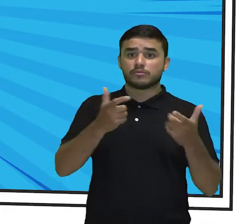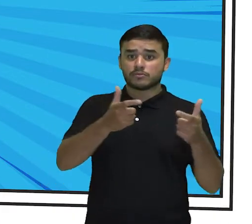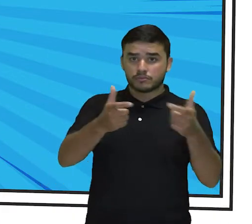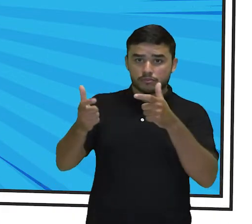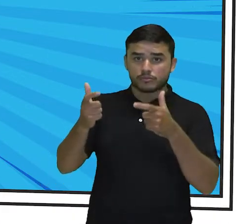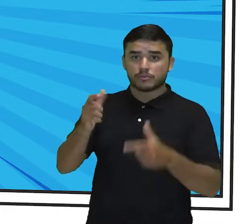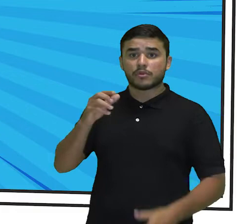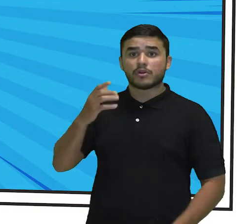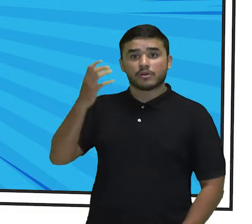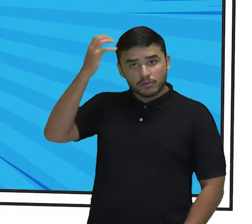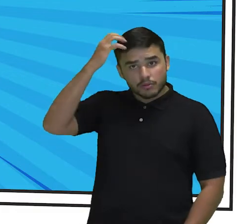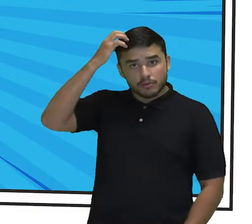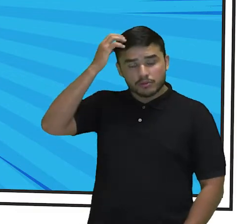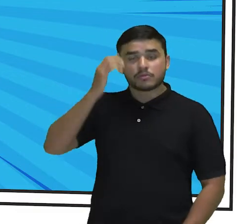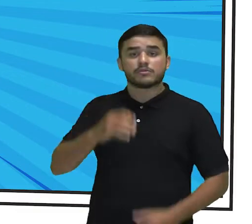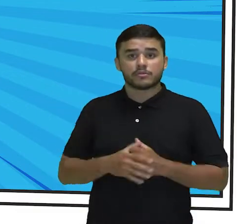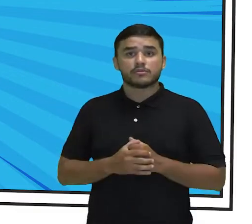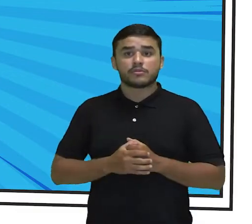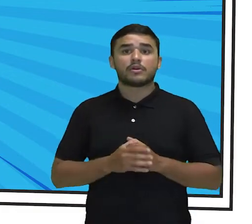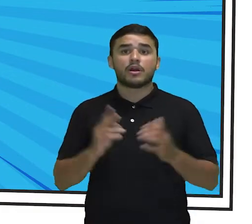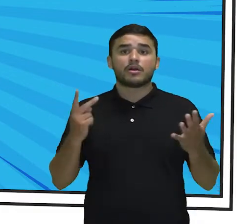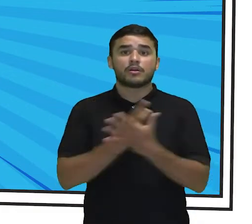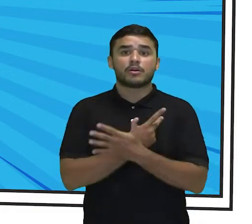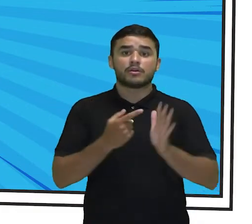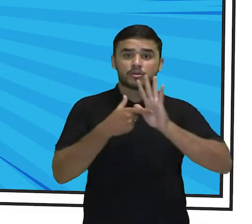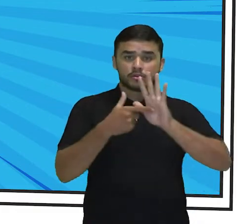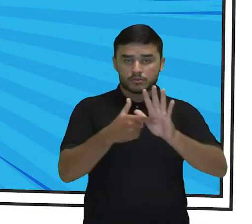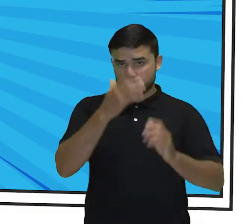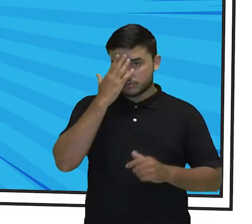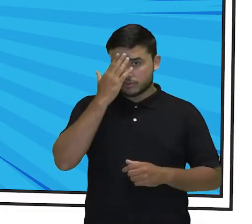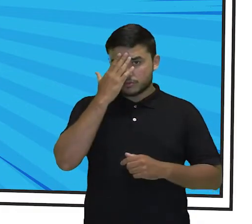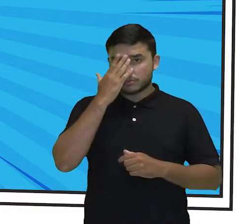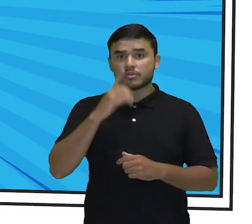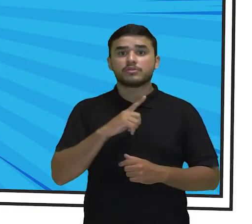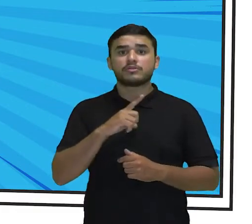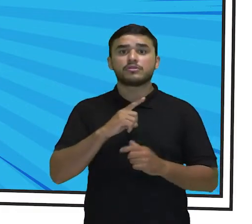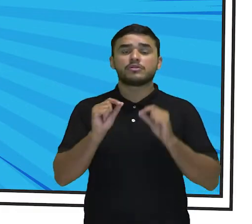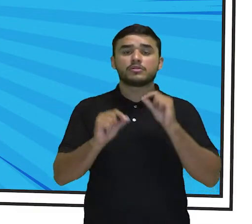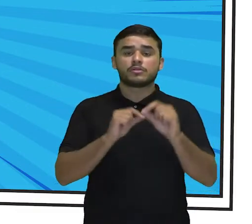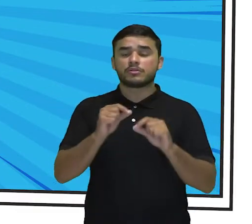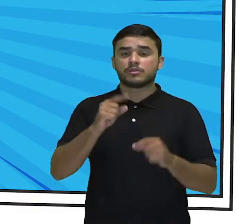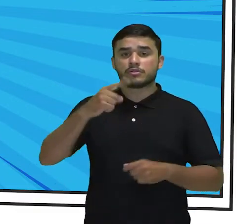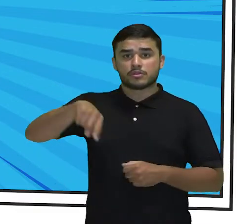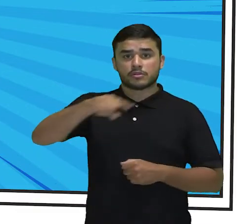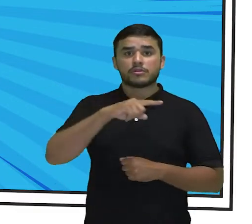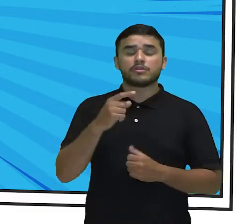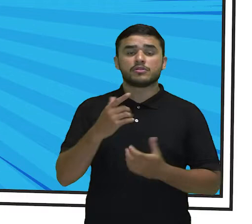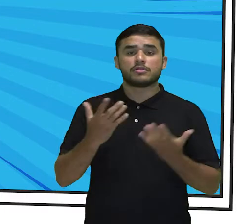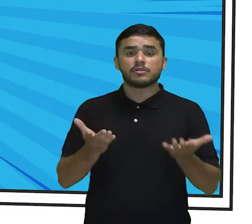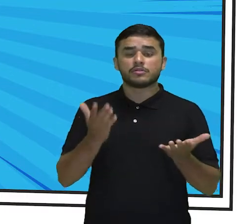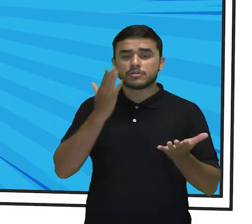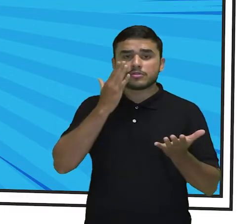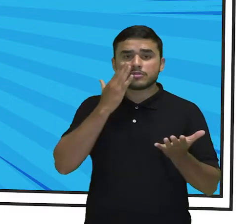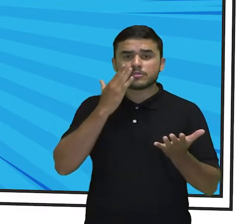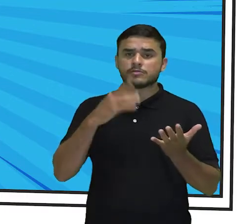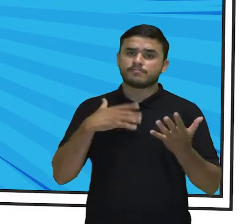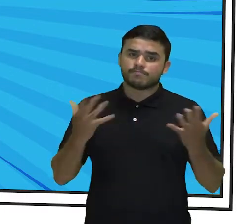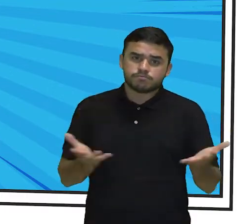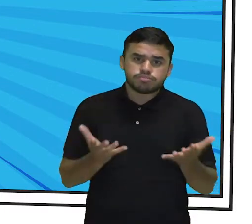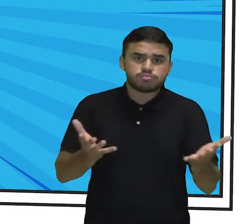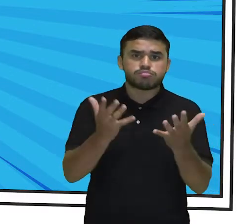muitos poderes. Era um poder descentralizado. Então, o que é que esse rei queria? Mais